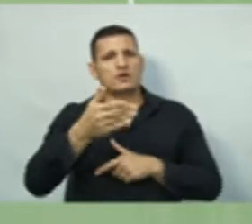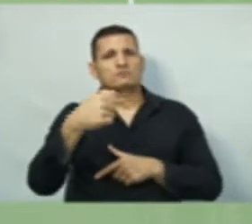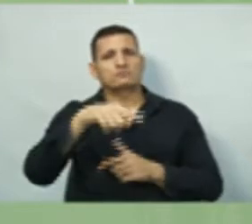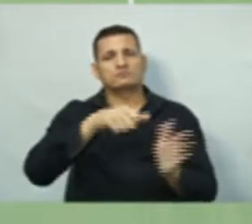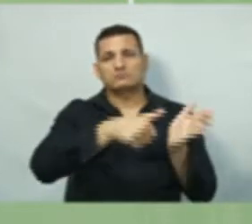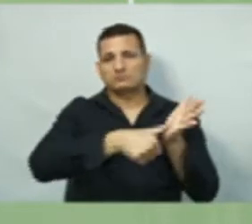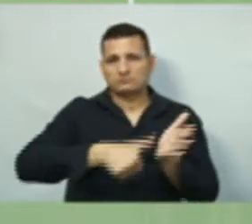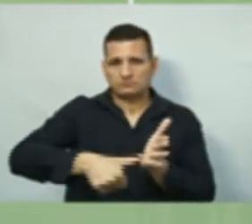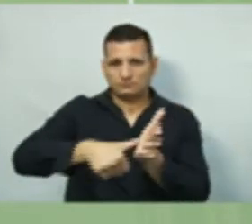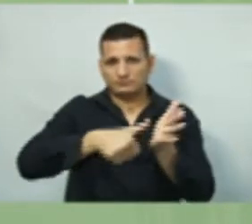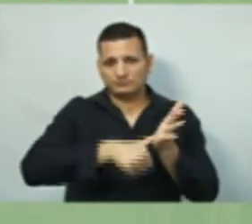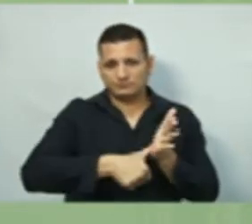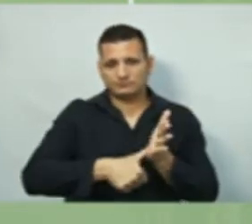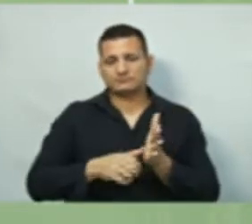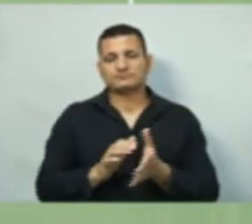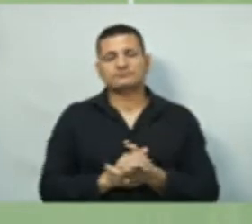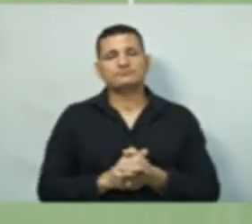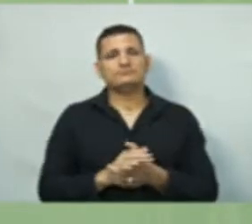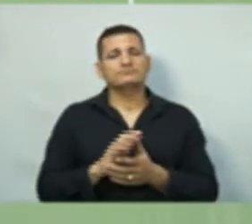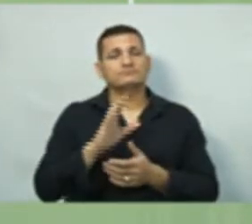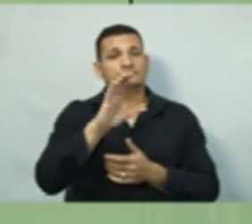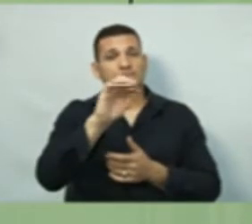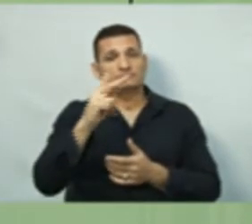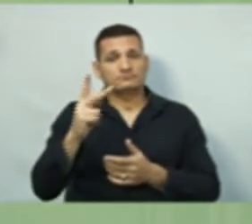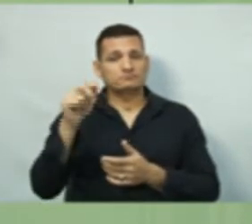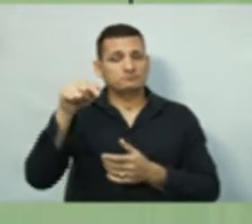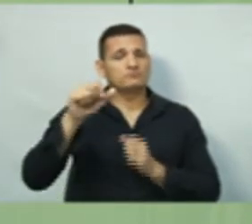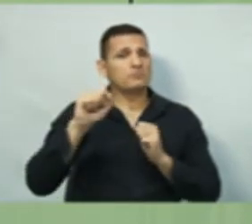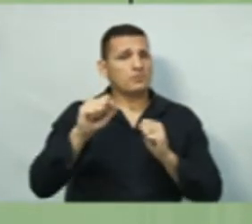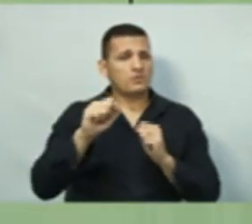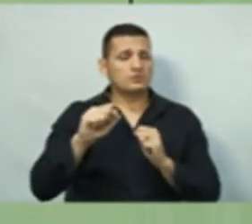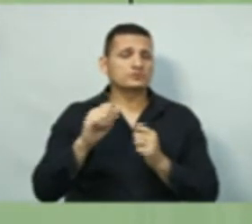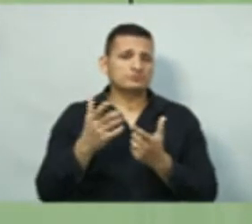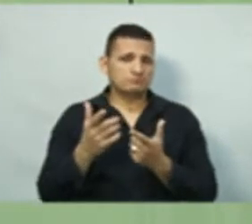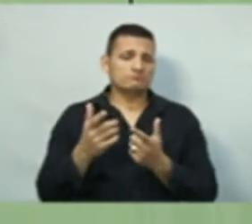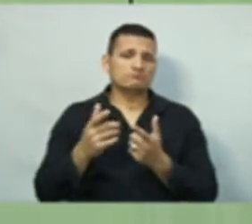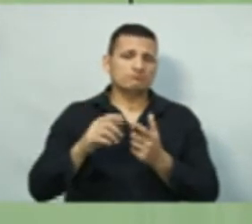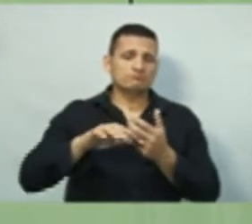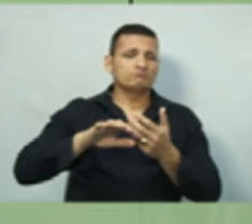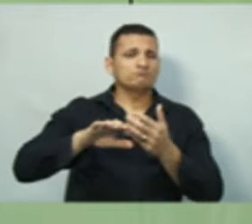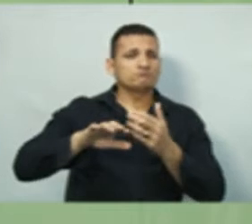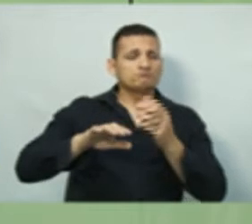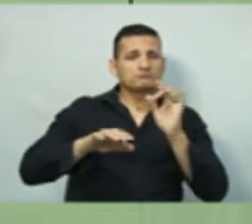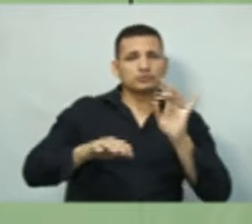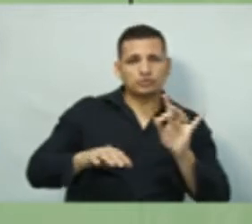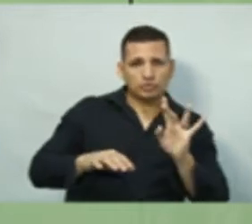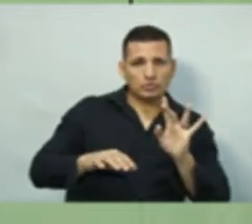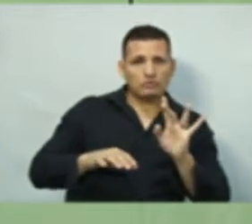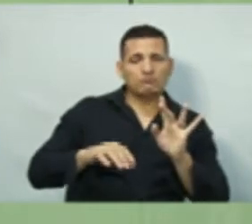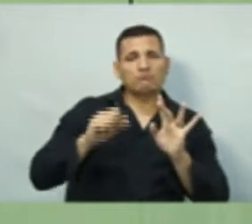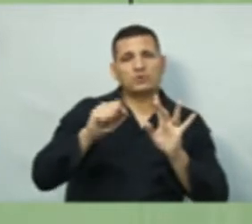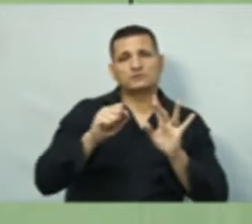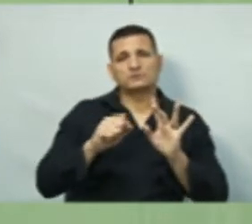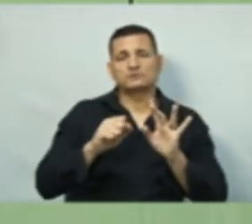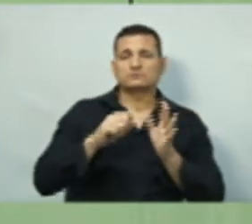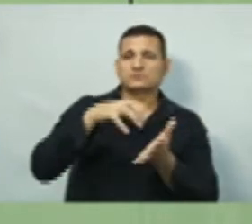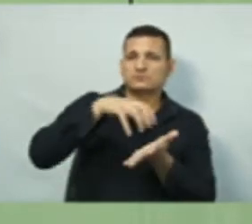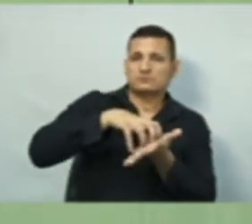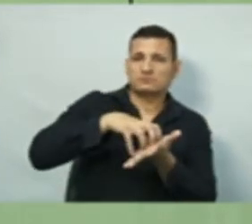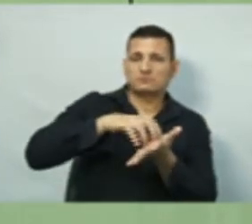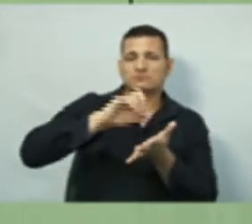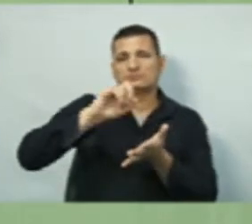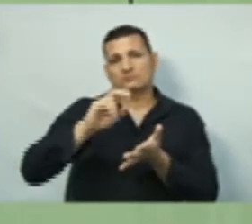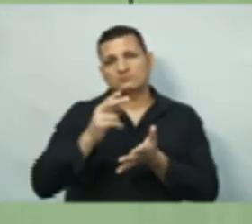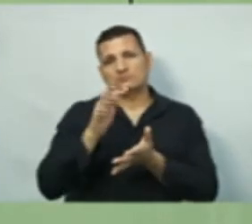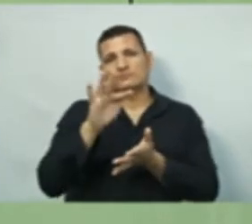associados. Então, as cooperativas podem ser singulares, podem ser centrais ou federações de